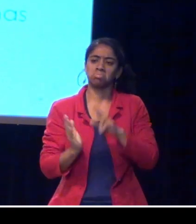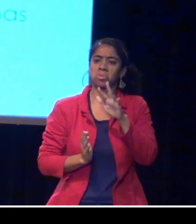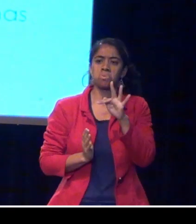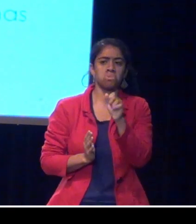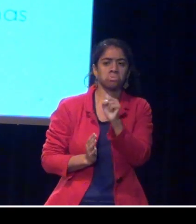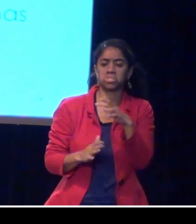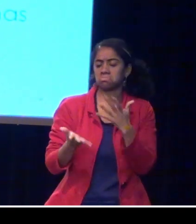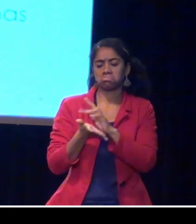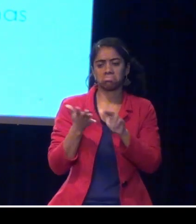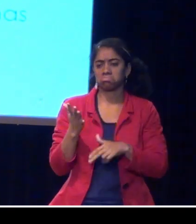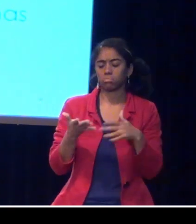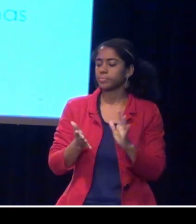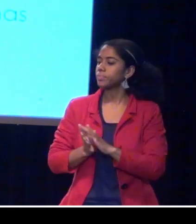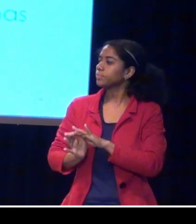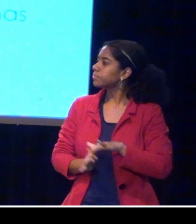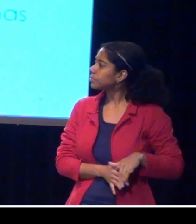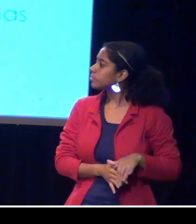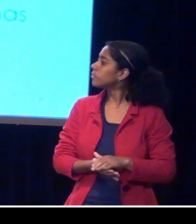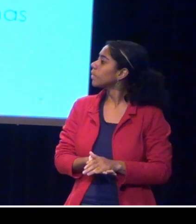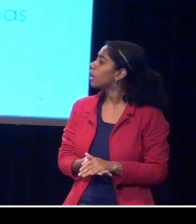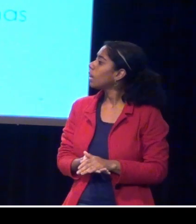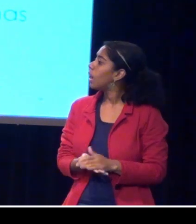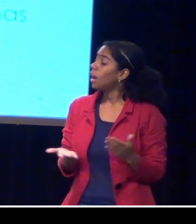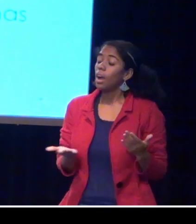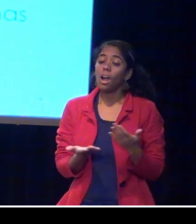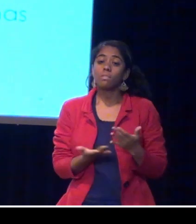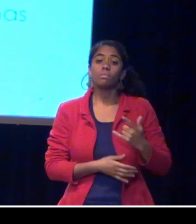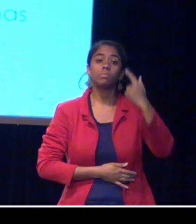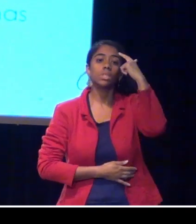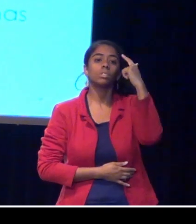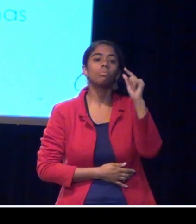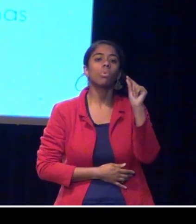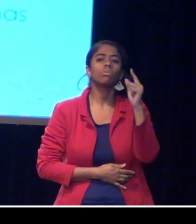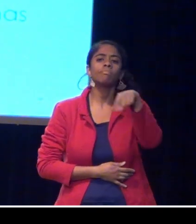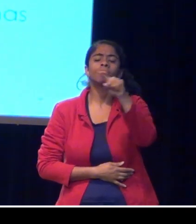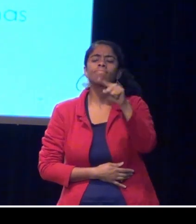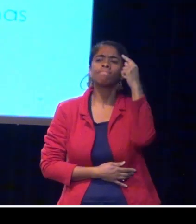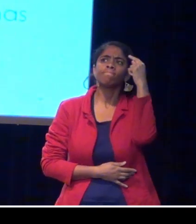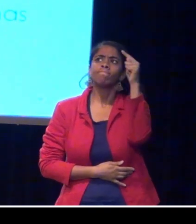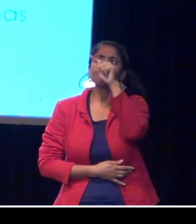Agora, vamos entrar um pouquinho mais na vida, nos nossos questionamentos. Na verdade,